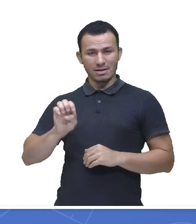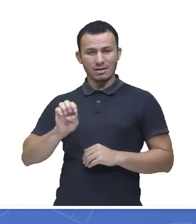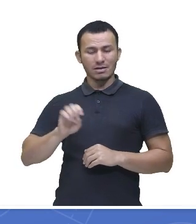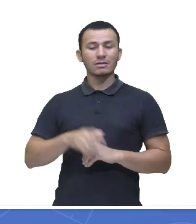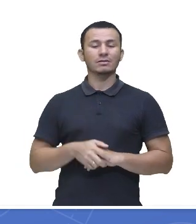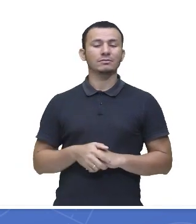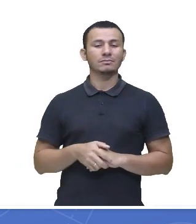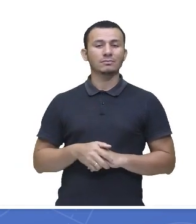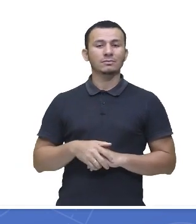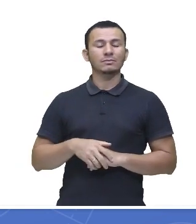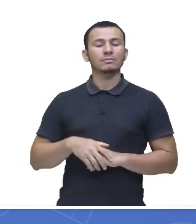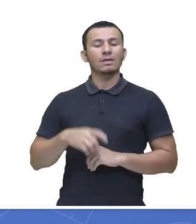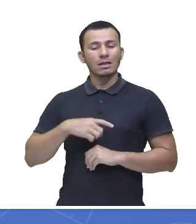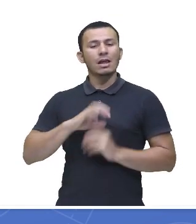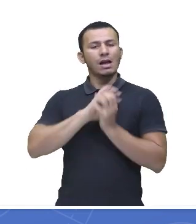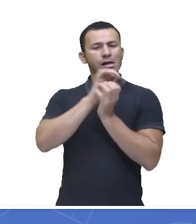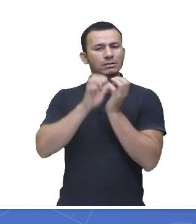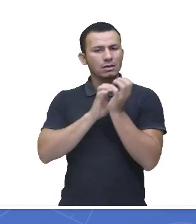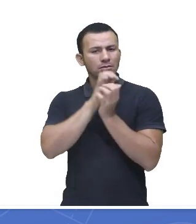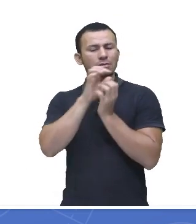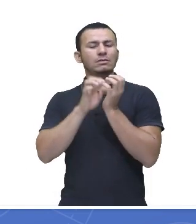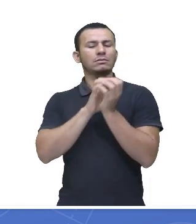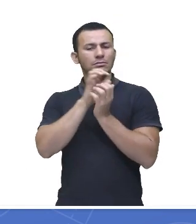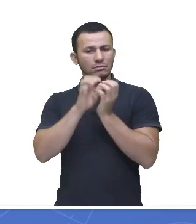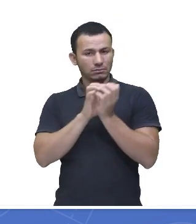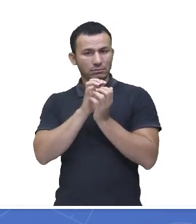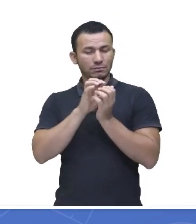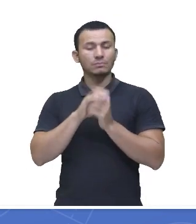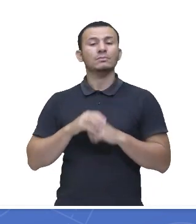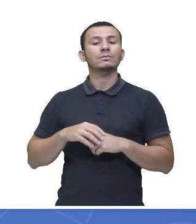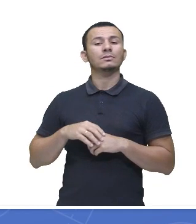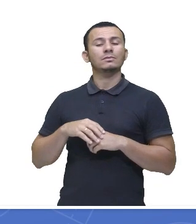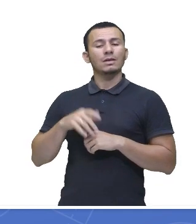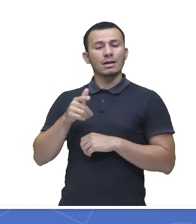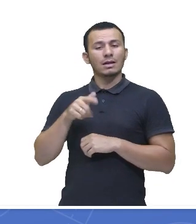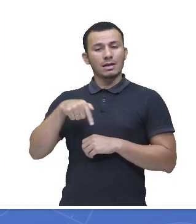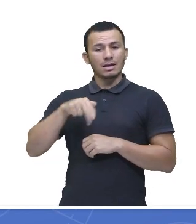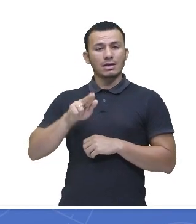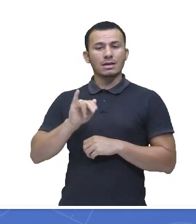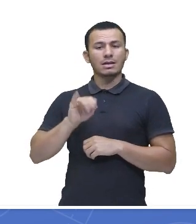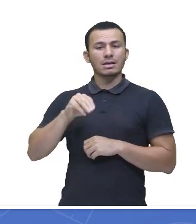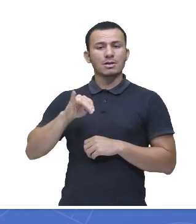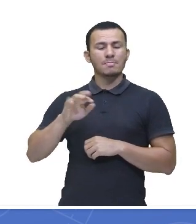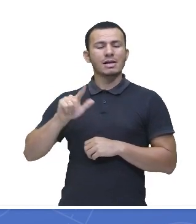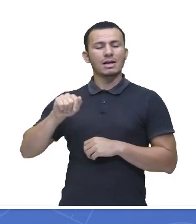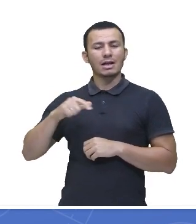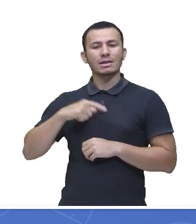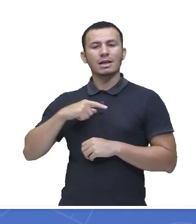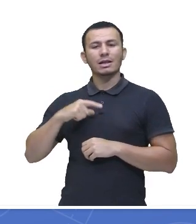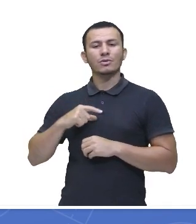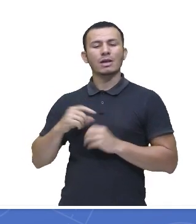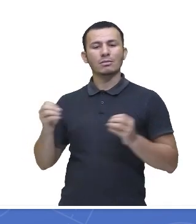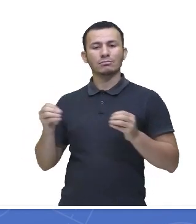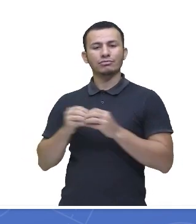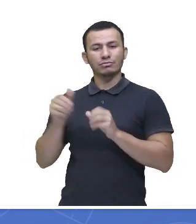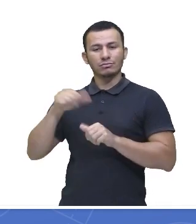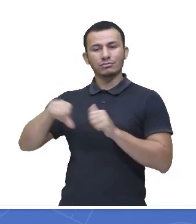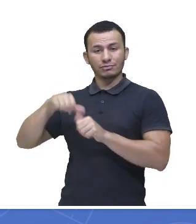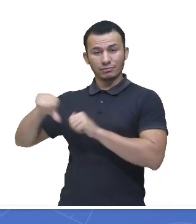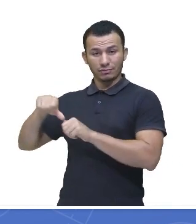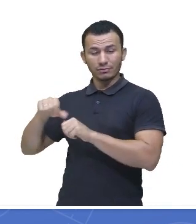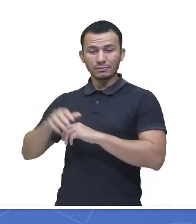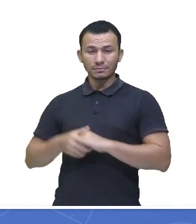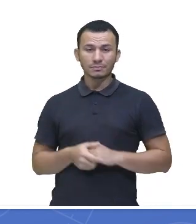a digestão mecânica sobre mastigação, realmente. E a química é quando tem as enzimas, tá bom? É a